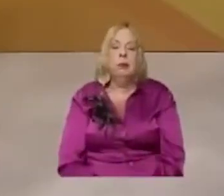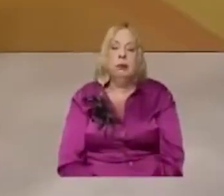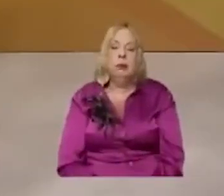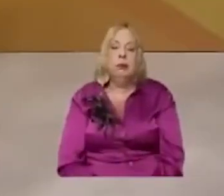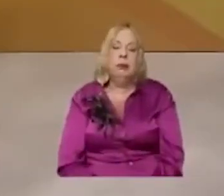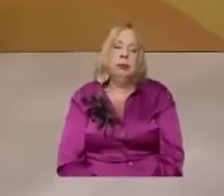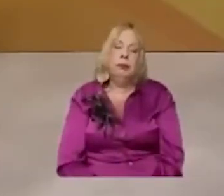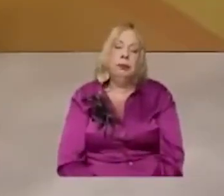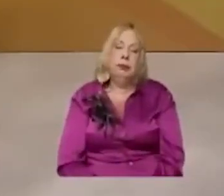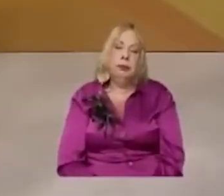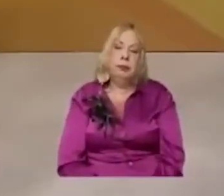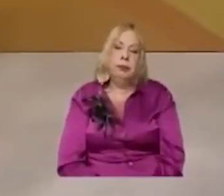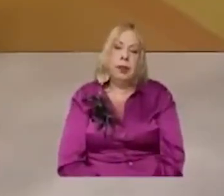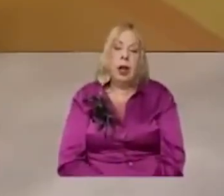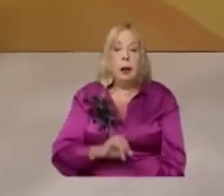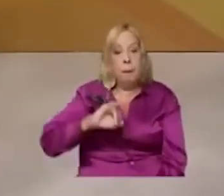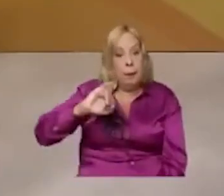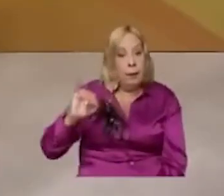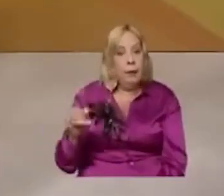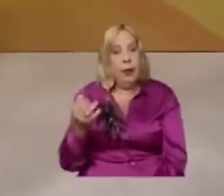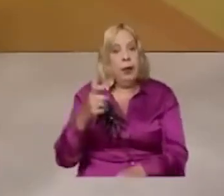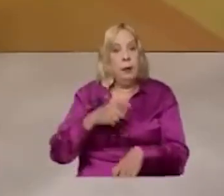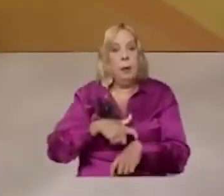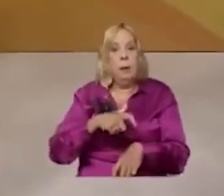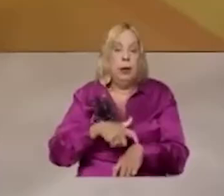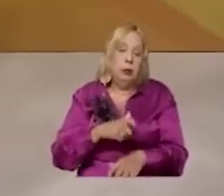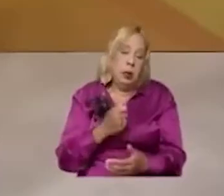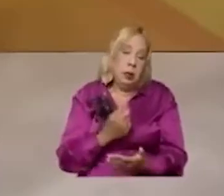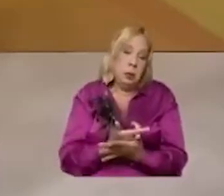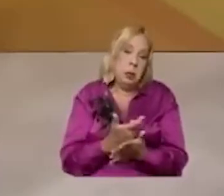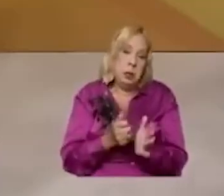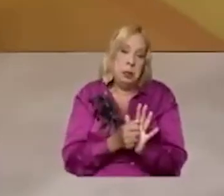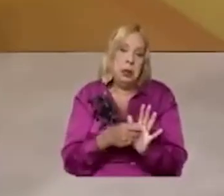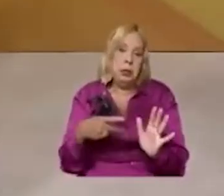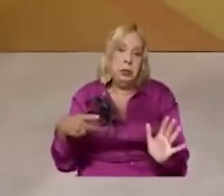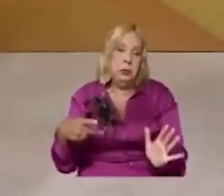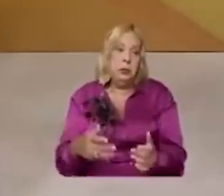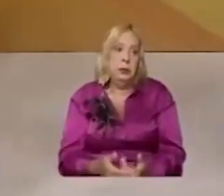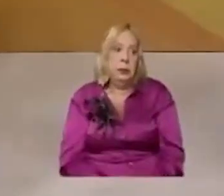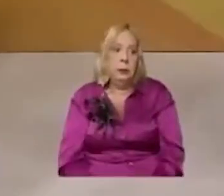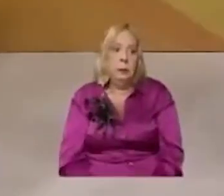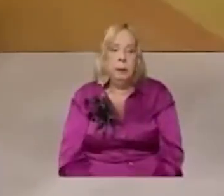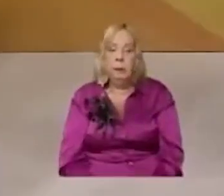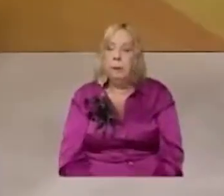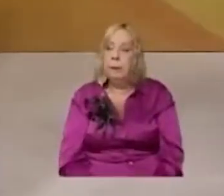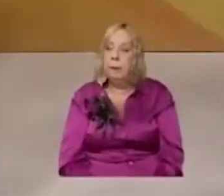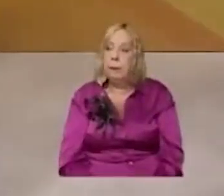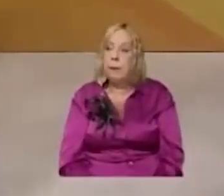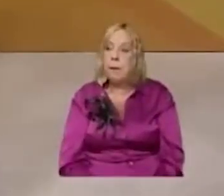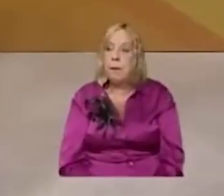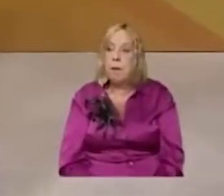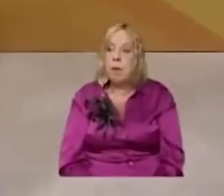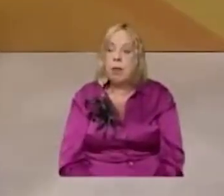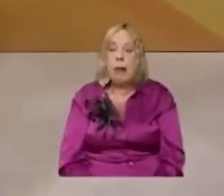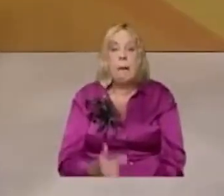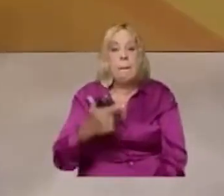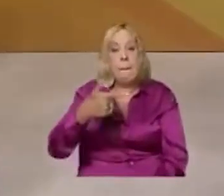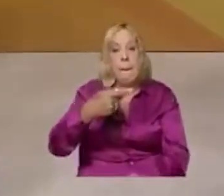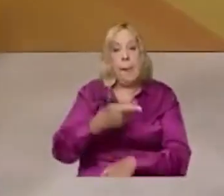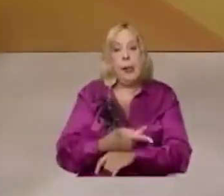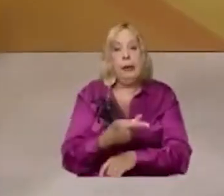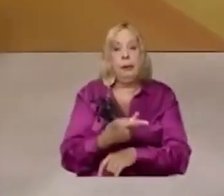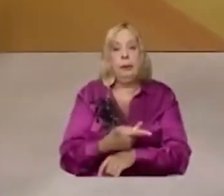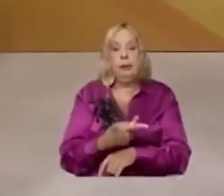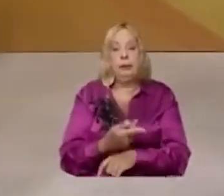na tela, é o tempo de você pegar o seu celular e adquirir, que a gente segue por aqui, né, meu amigo? Com certeza. Vamos falar da Super Honda Pop do segundo prêmio